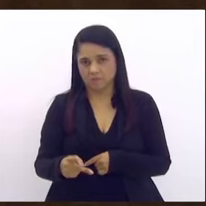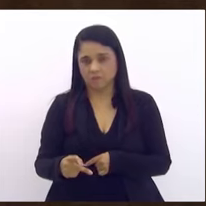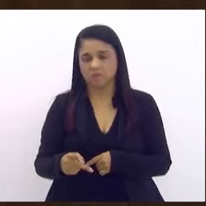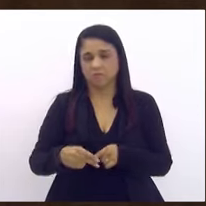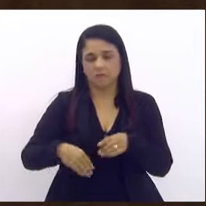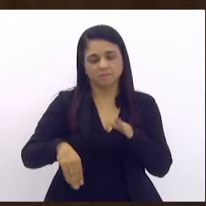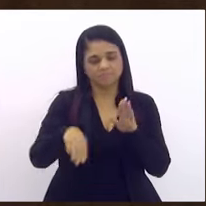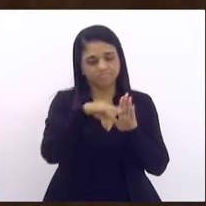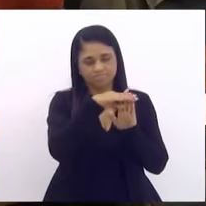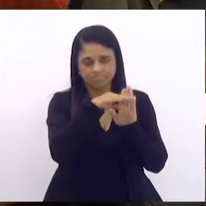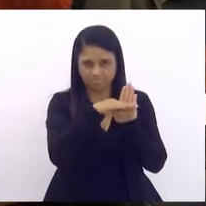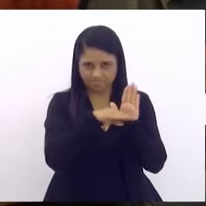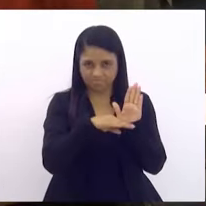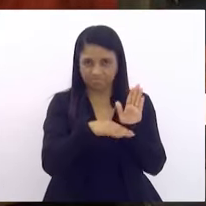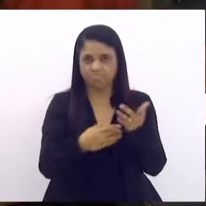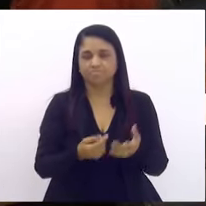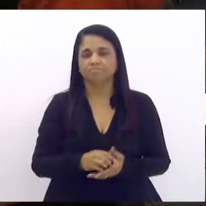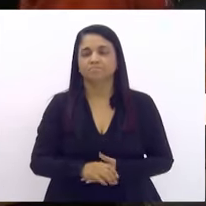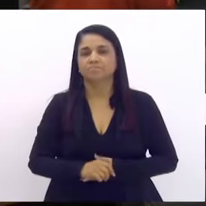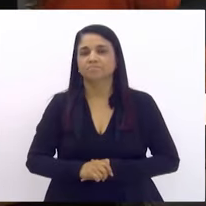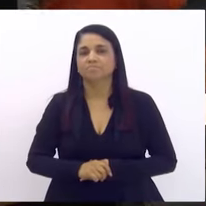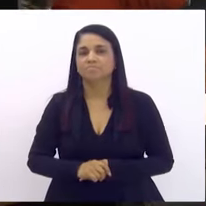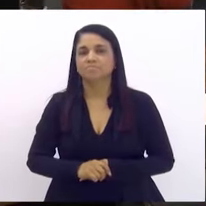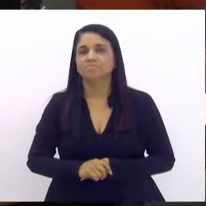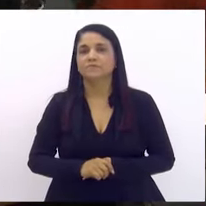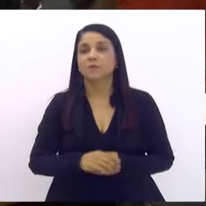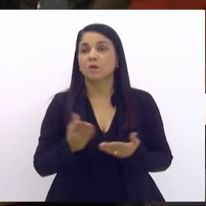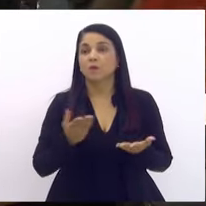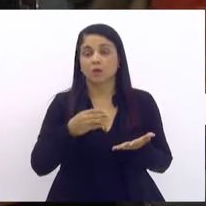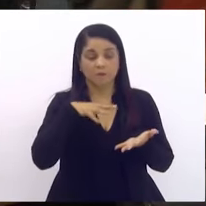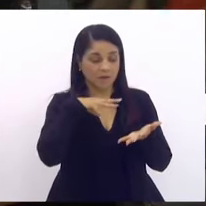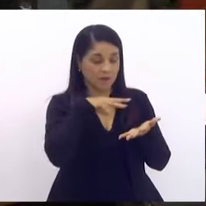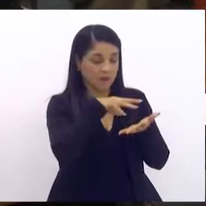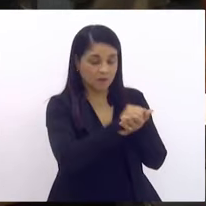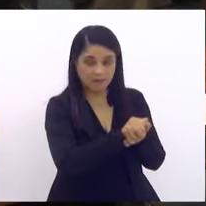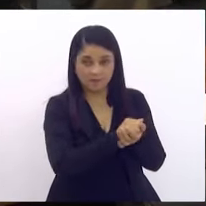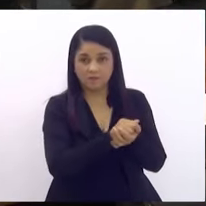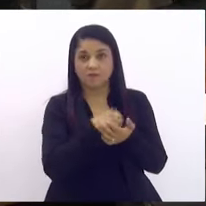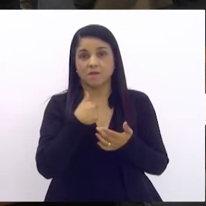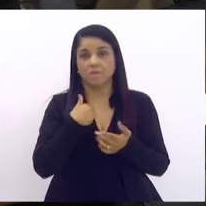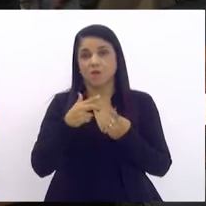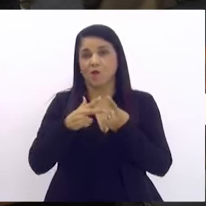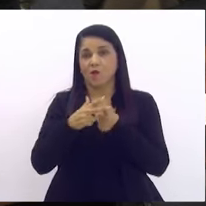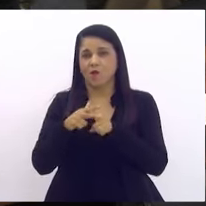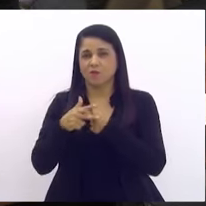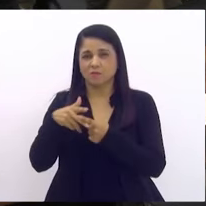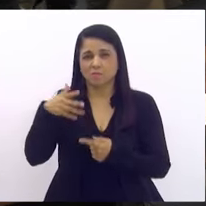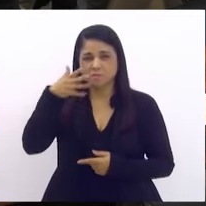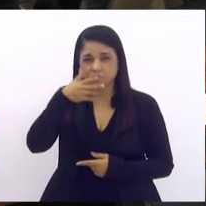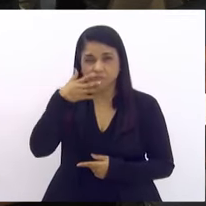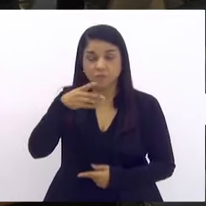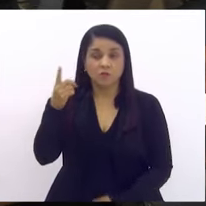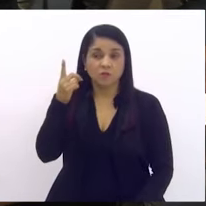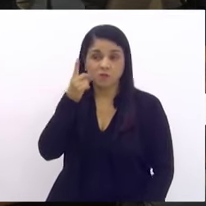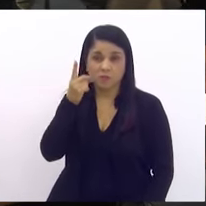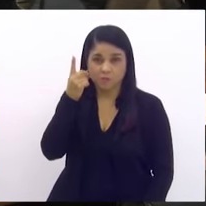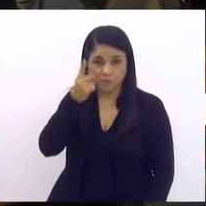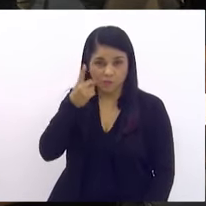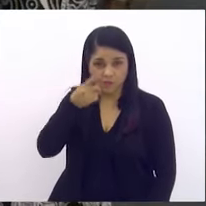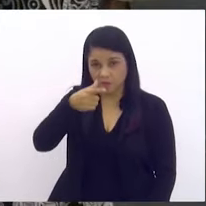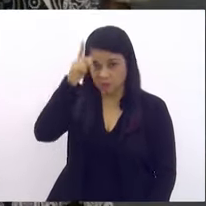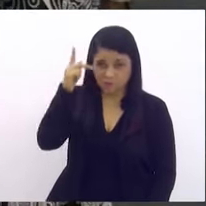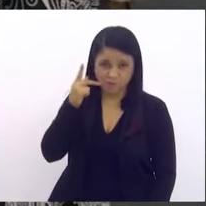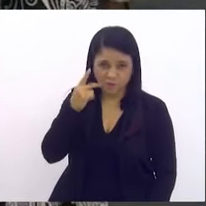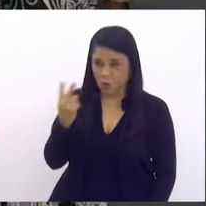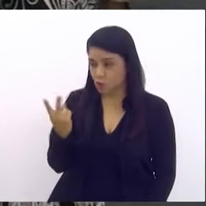pauta tudo bem obrigado Presidente só para registrar e fazer uma correção na minha fala na realidade o Deputado Luiz Paulo tem duas grandes